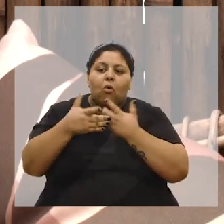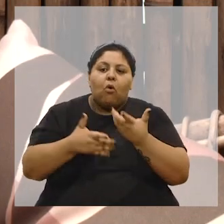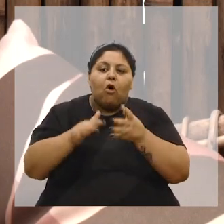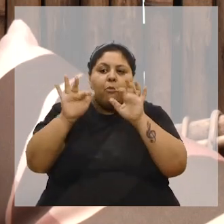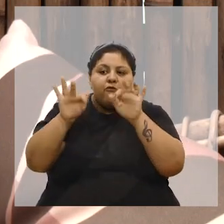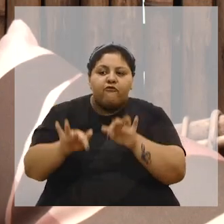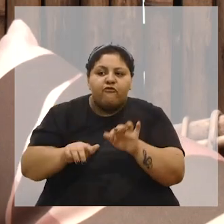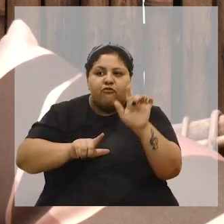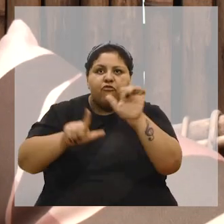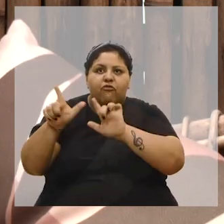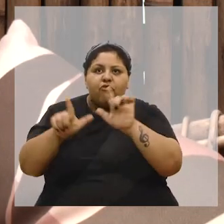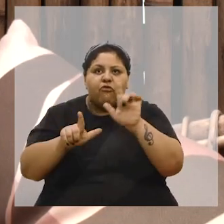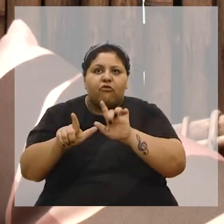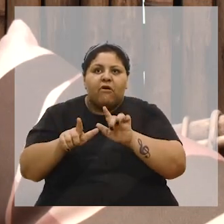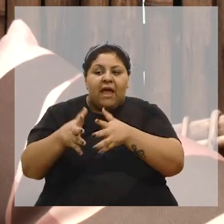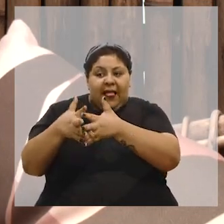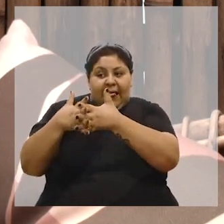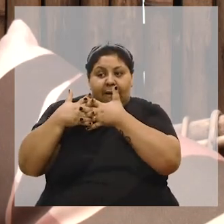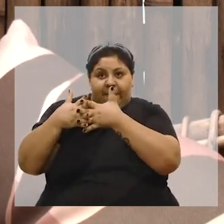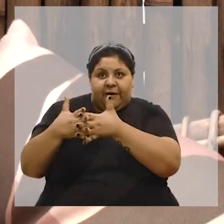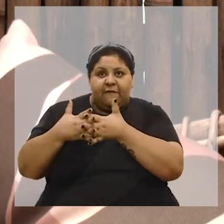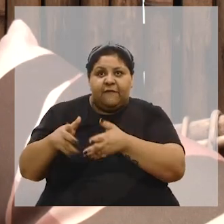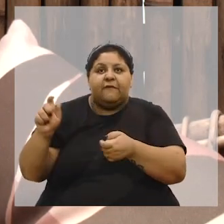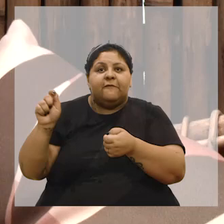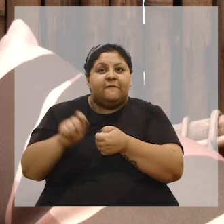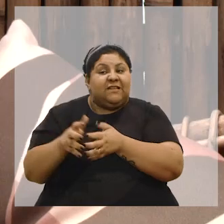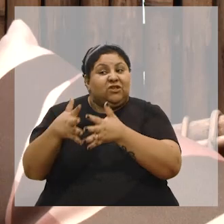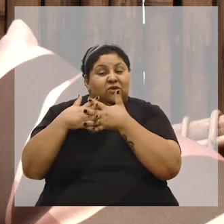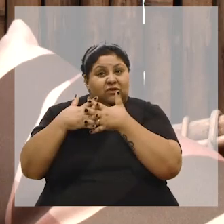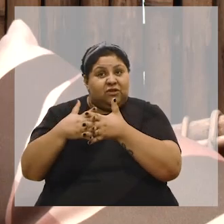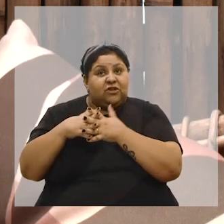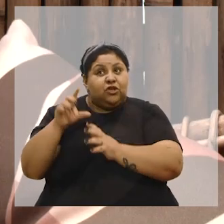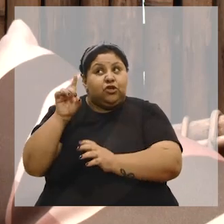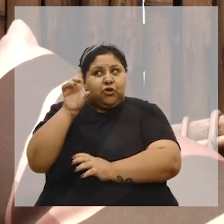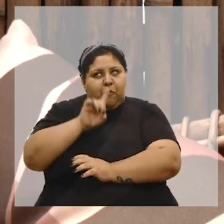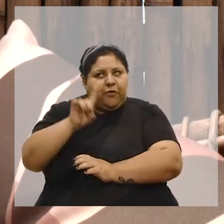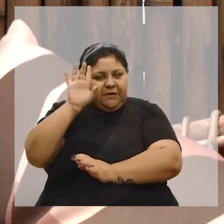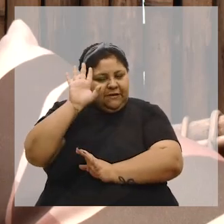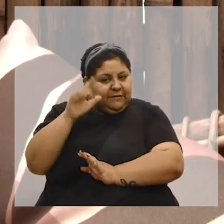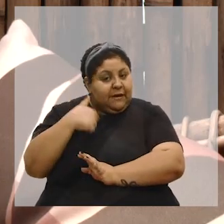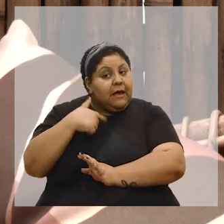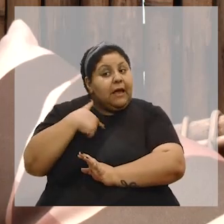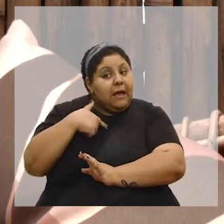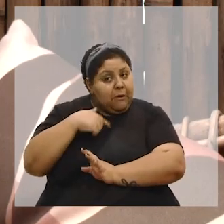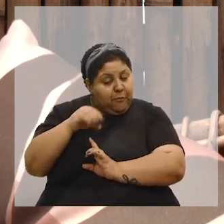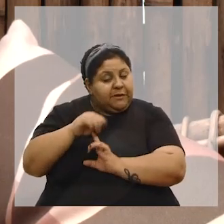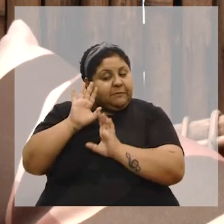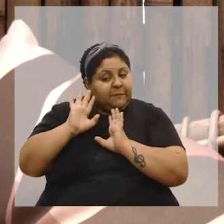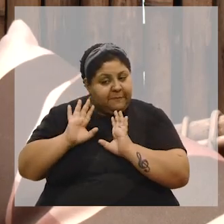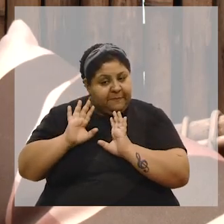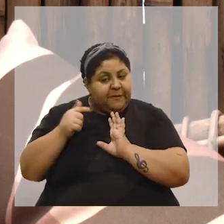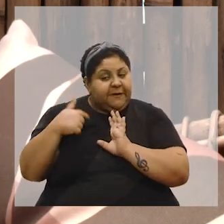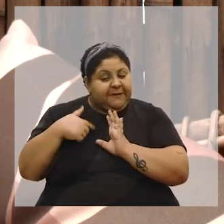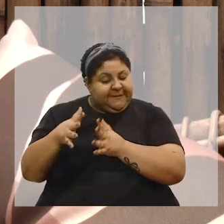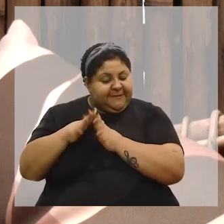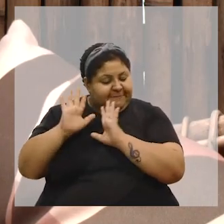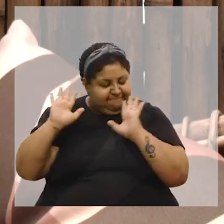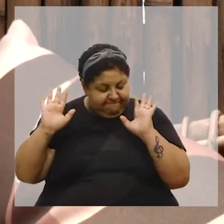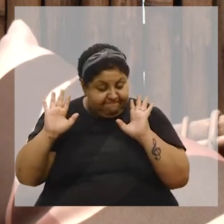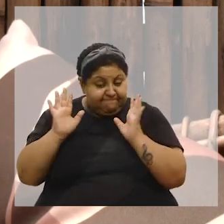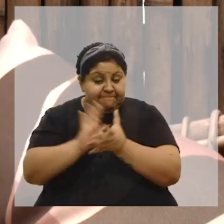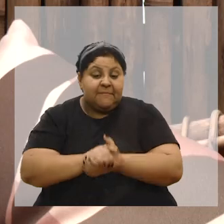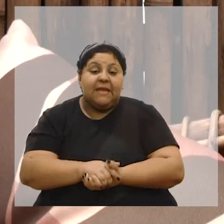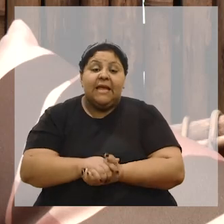bancadas? Como que termina o programa, vocês estão com aquela bagunça? Porque a gente faz uma bagunça que só por Deus, né? Eu, principalmente, que eu sou